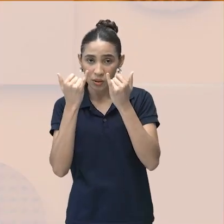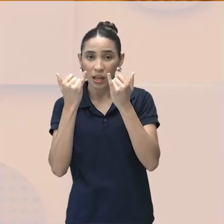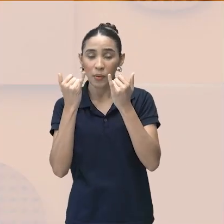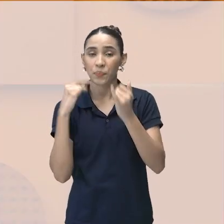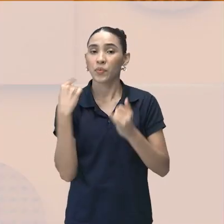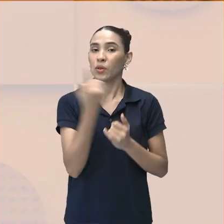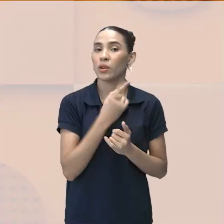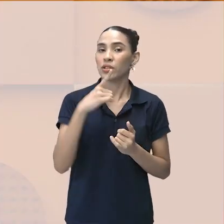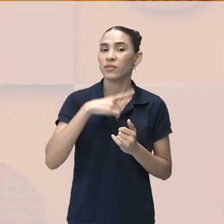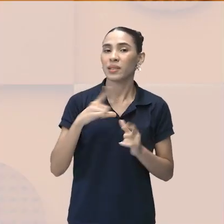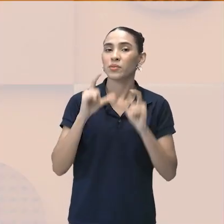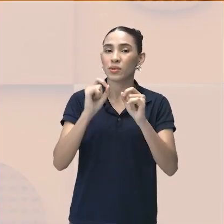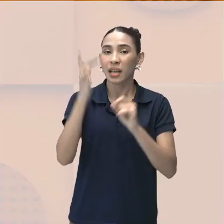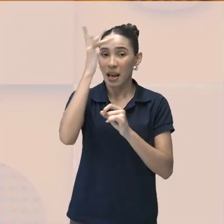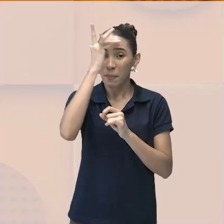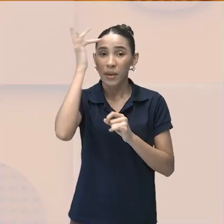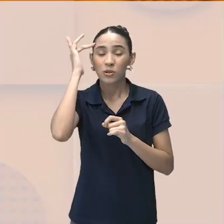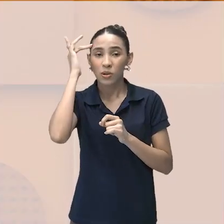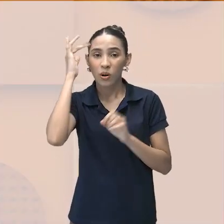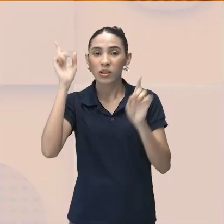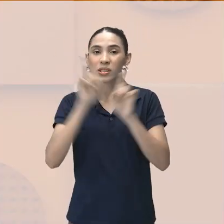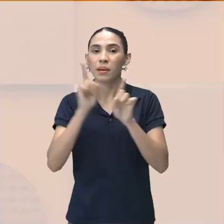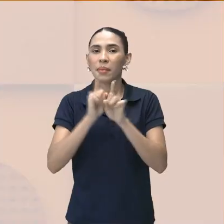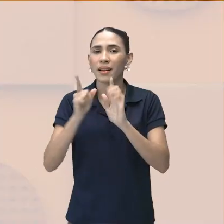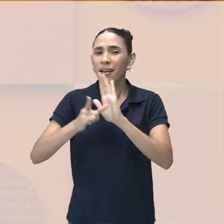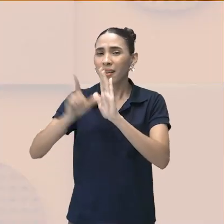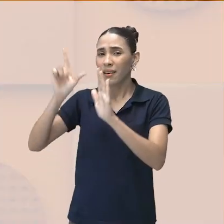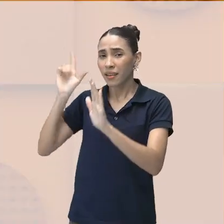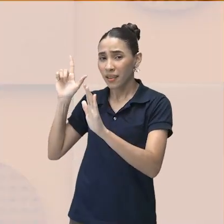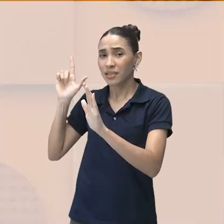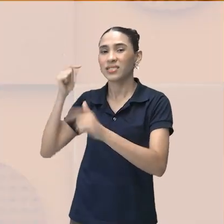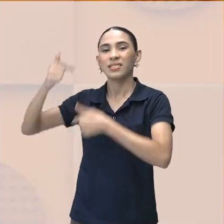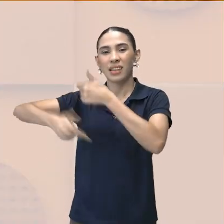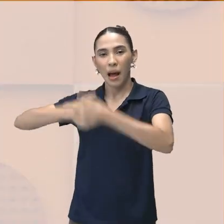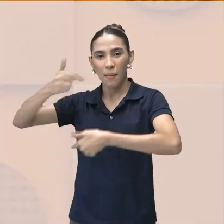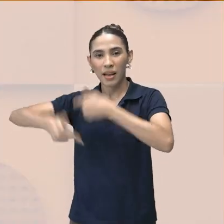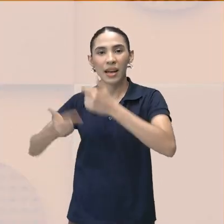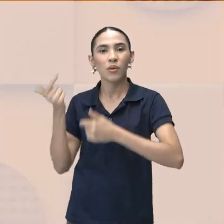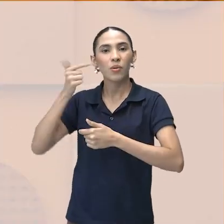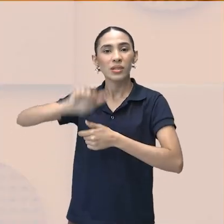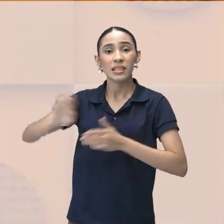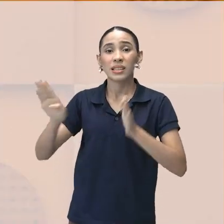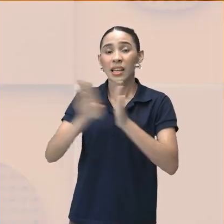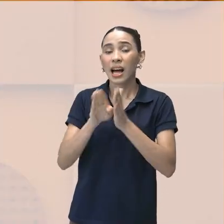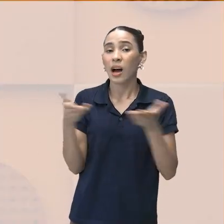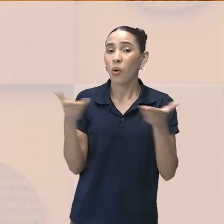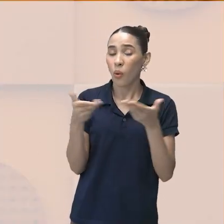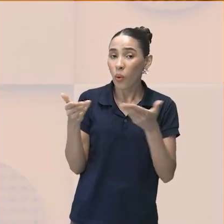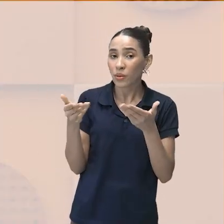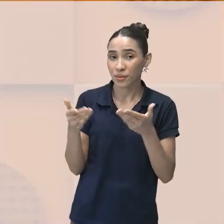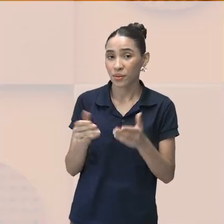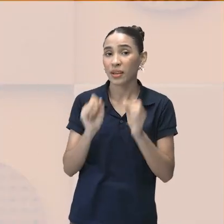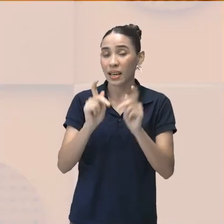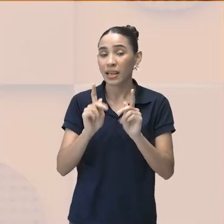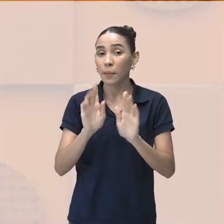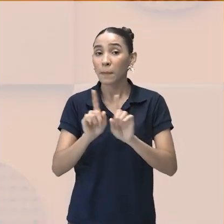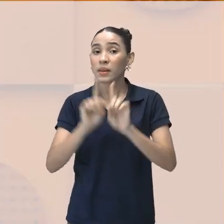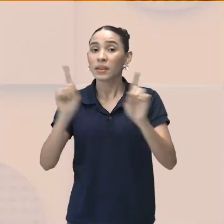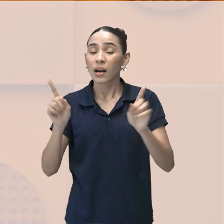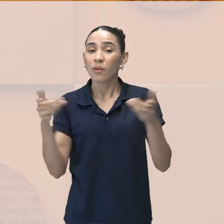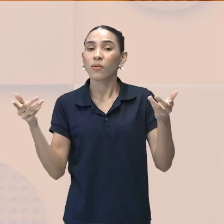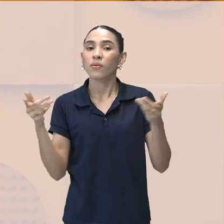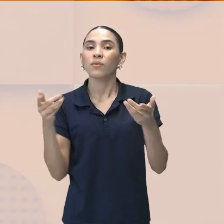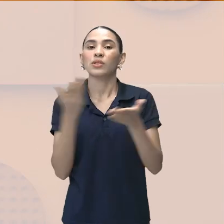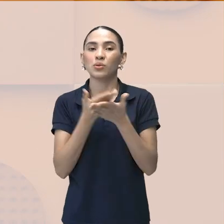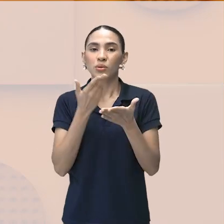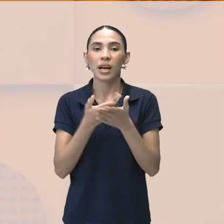informacional, nós tivemos aí pessoas que antigamente trabalharam para se chegar até o que nós temos hoje, tá? Então, vamos